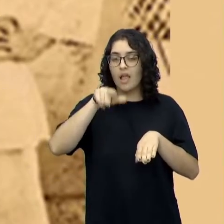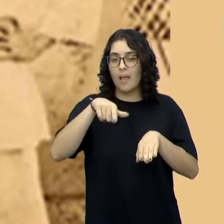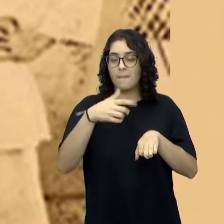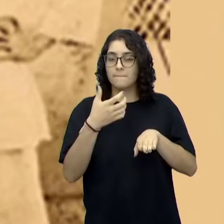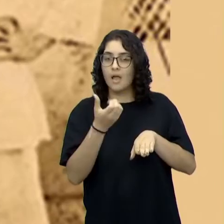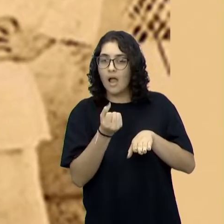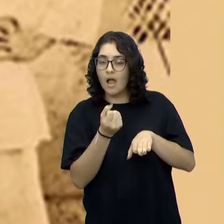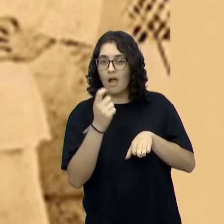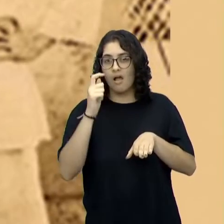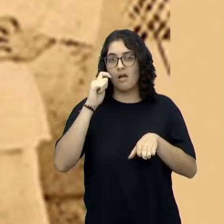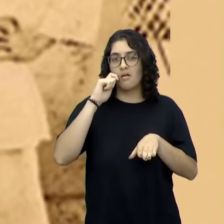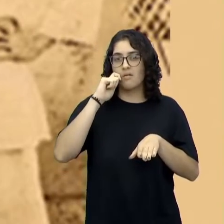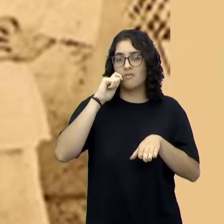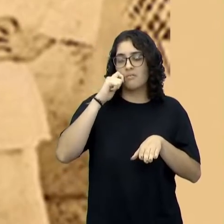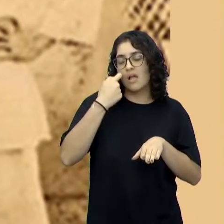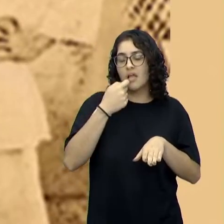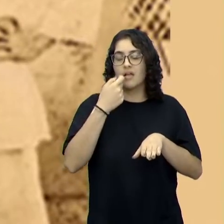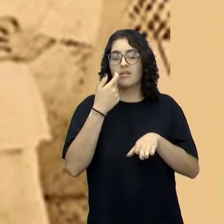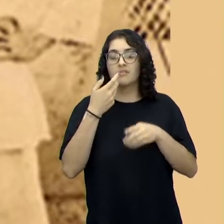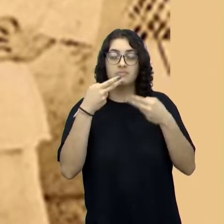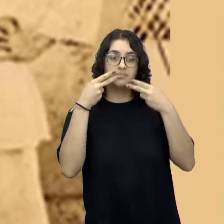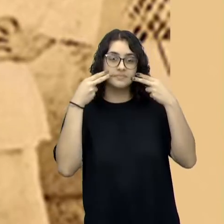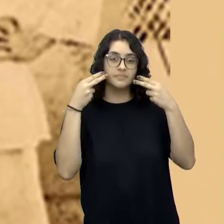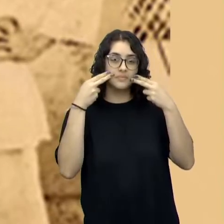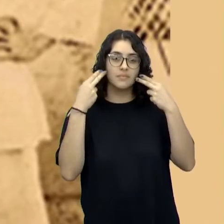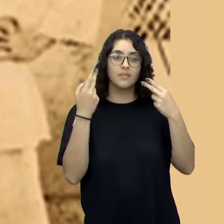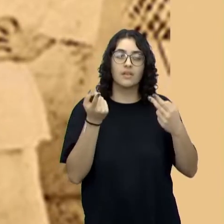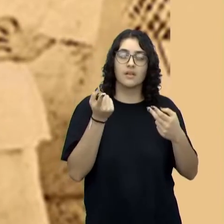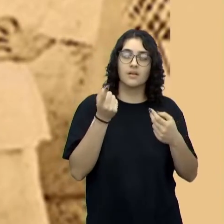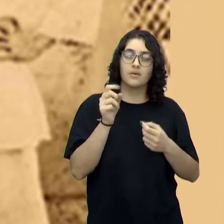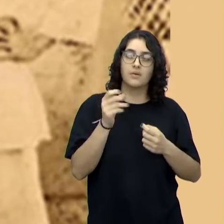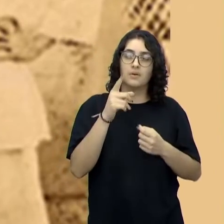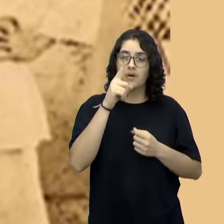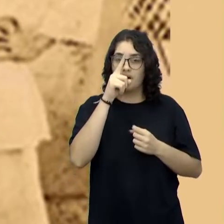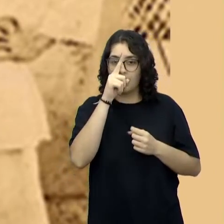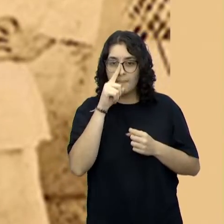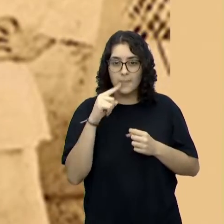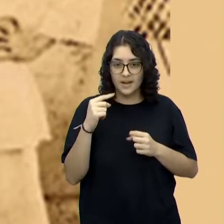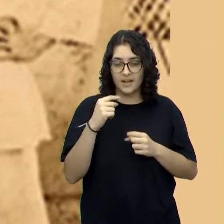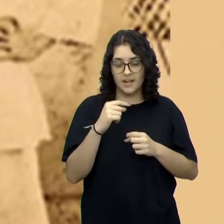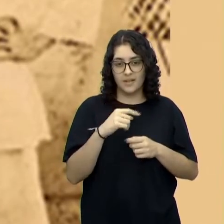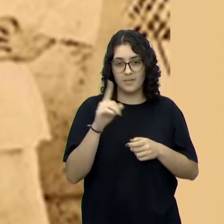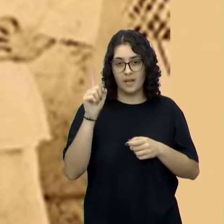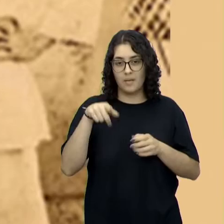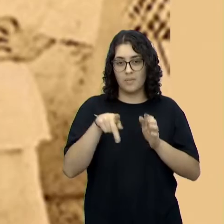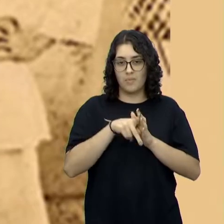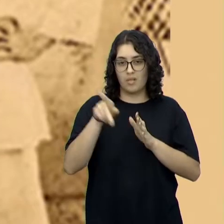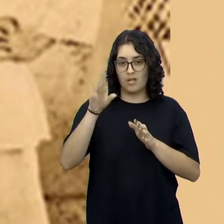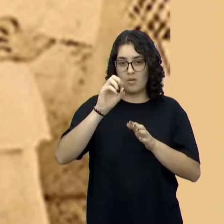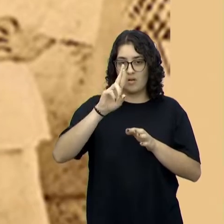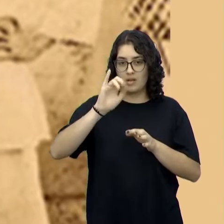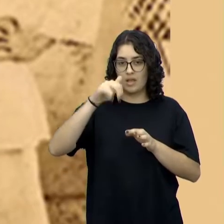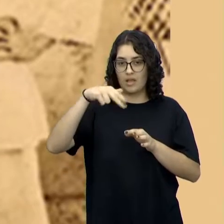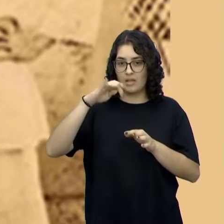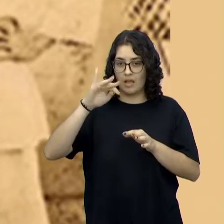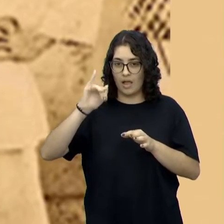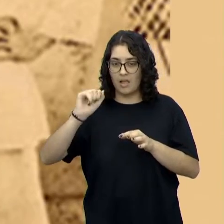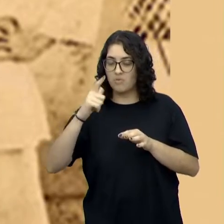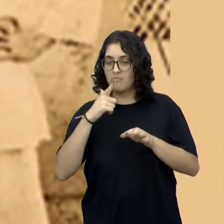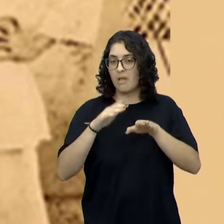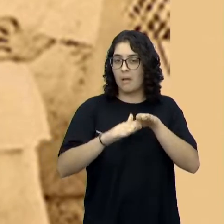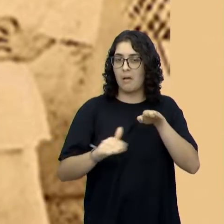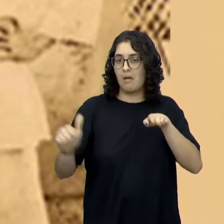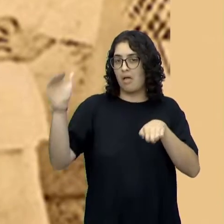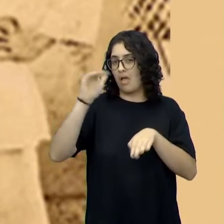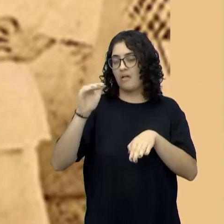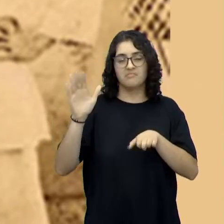branco, negro, indígena, amarelo, né, que é o caso dos orientais, isso não traz nenhum tipo de superioridade.